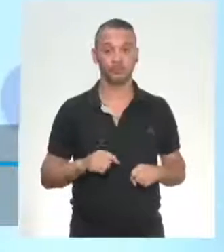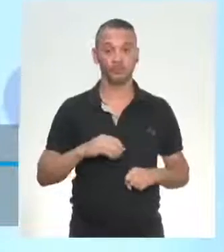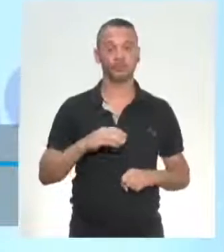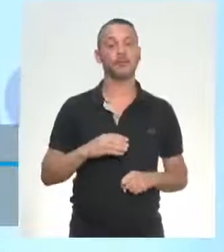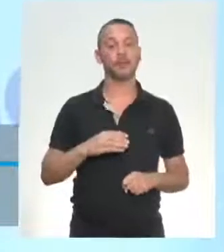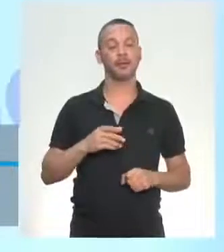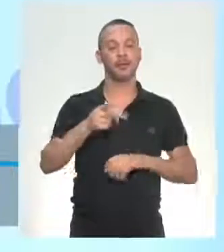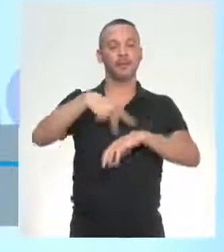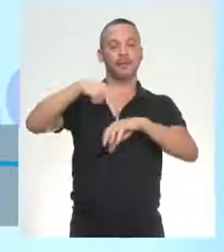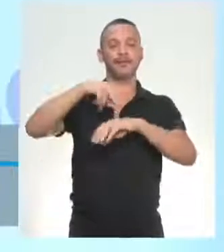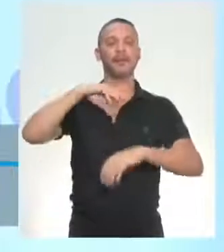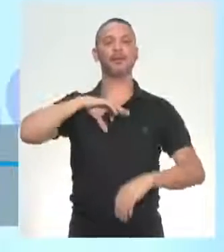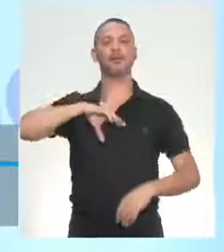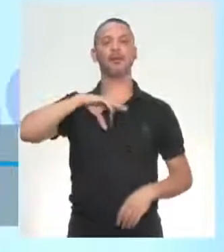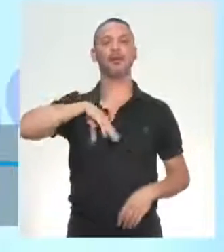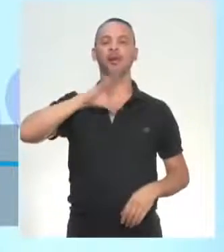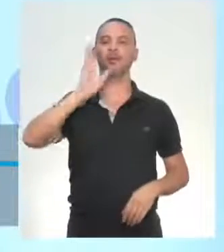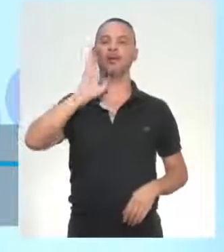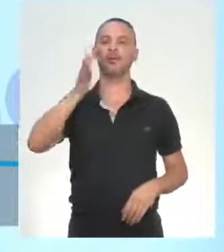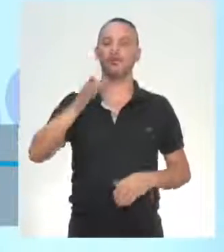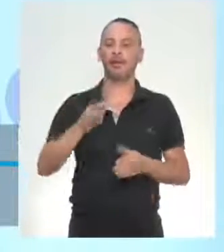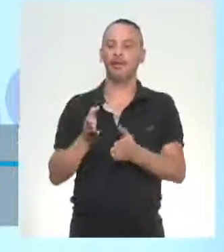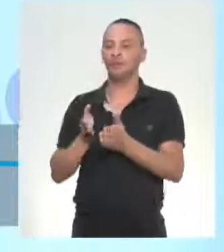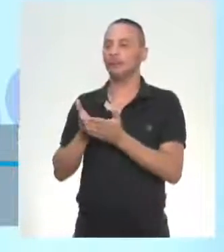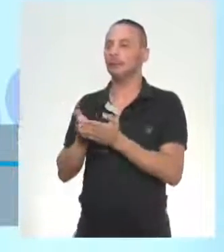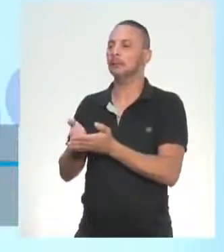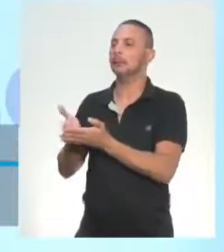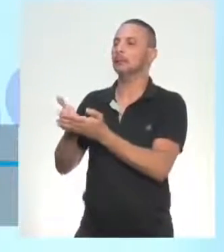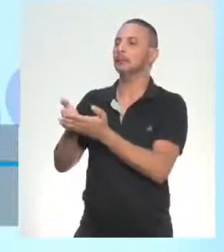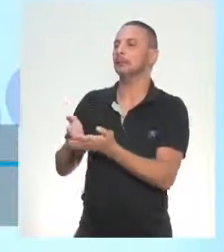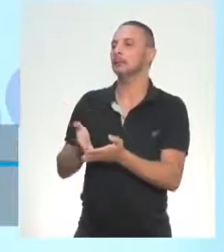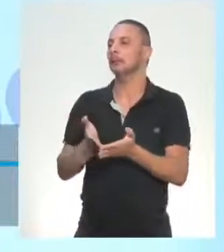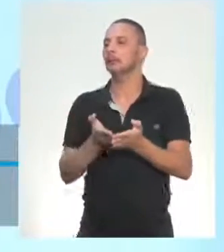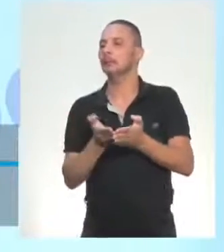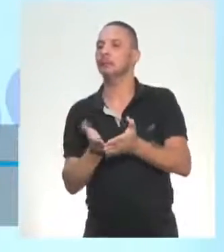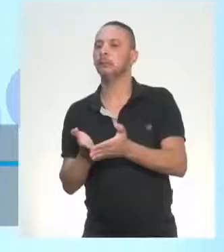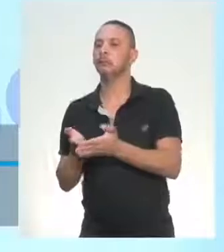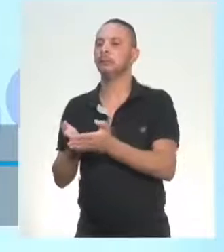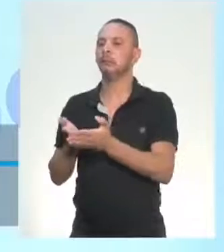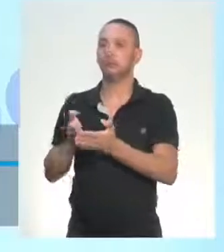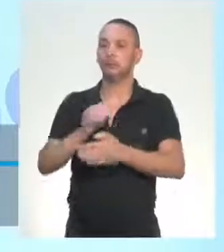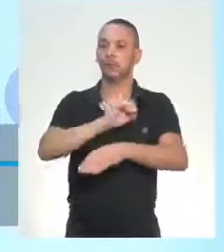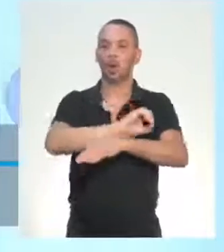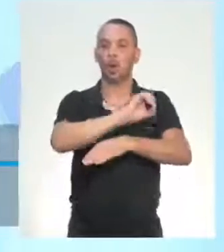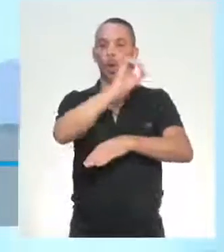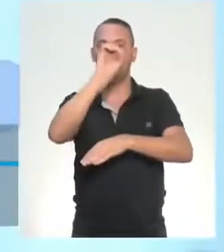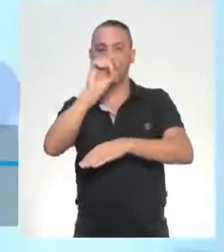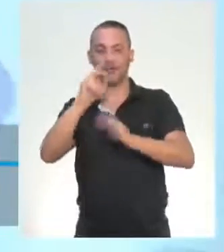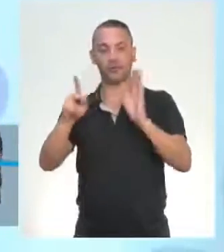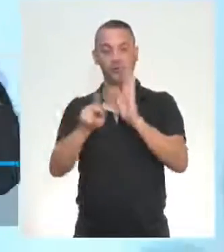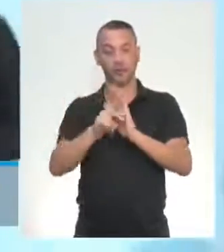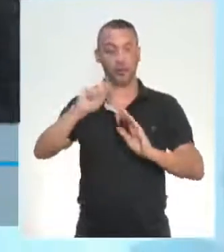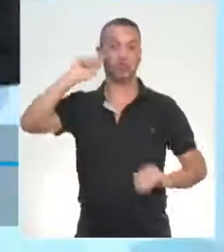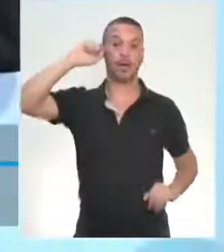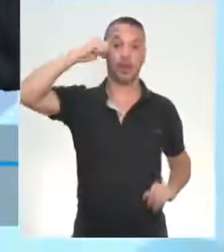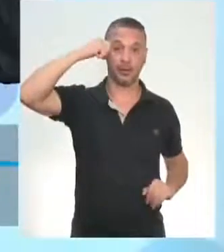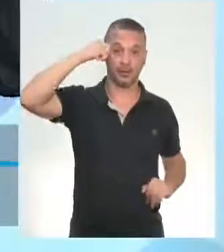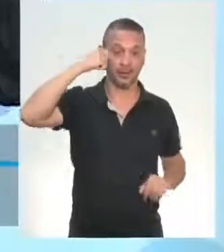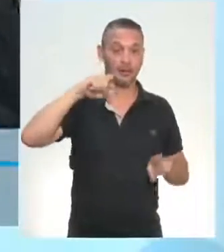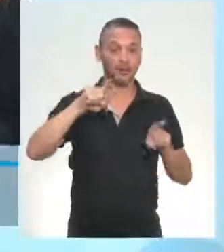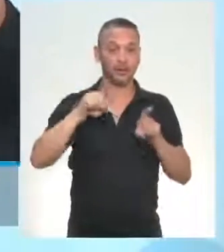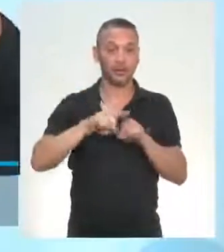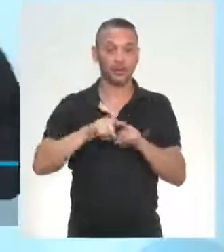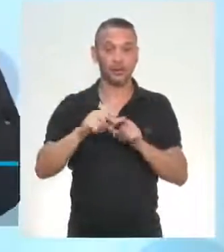já vinha ali explorando, né, a costa oeste do continente africano, já para